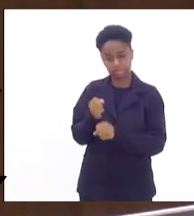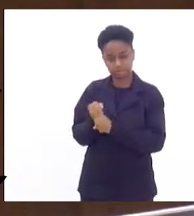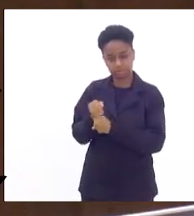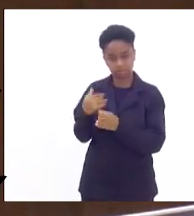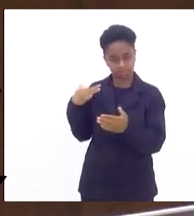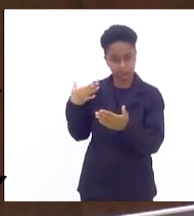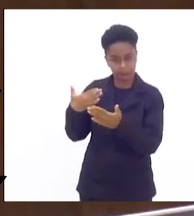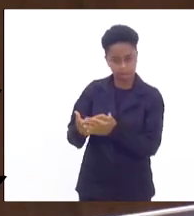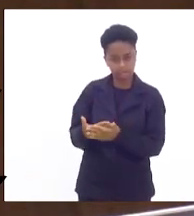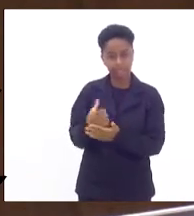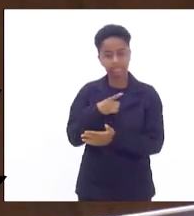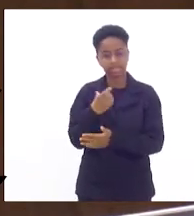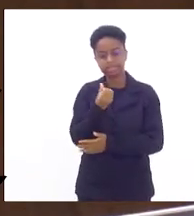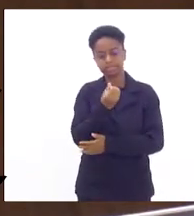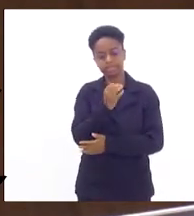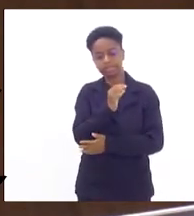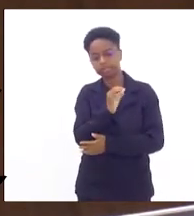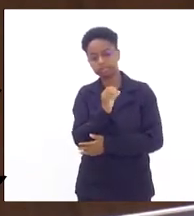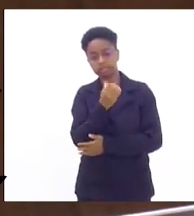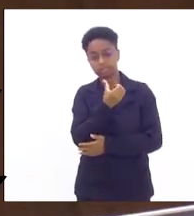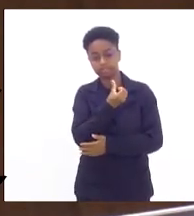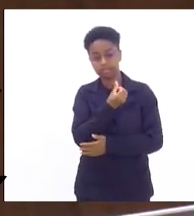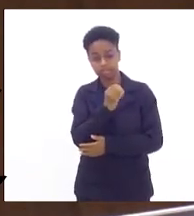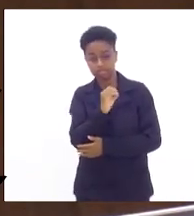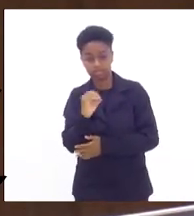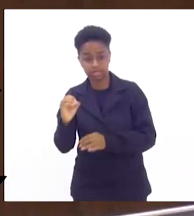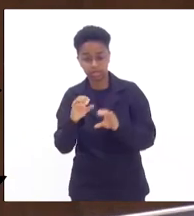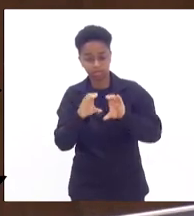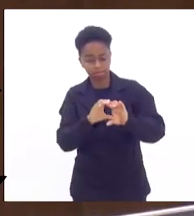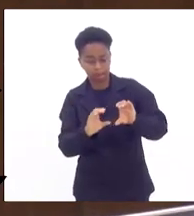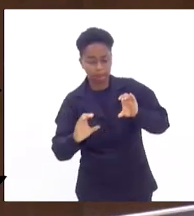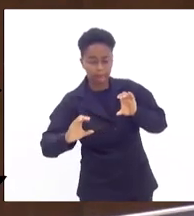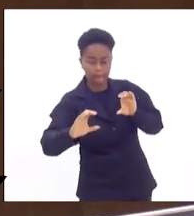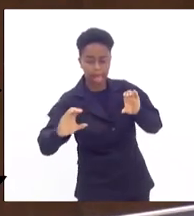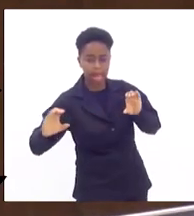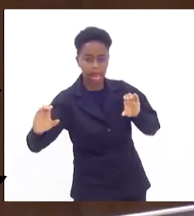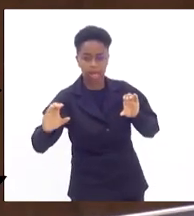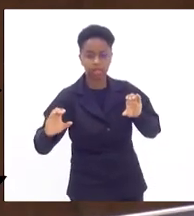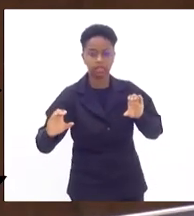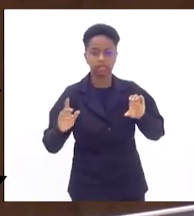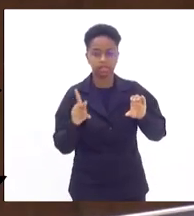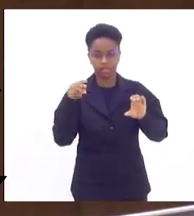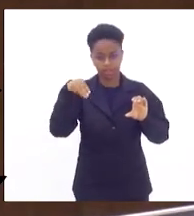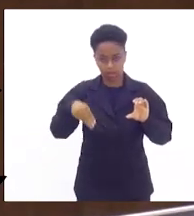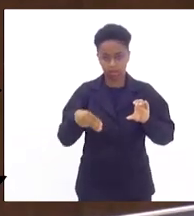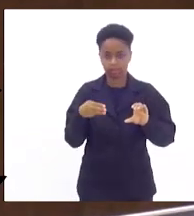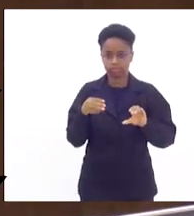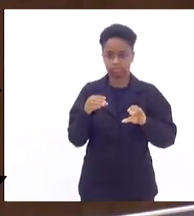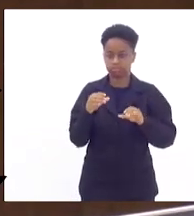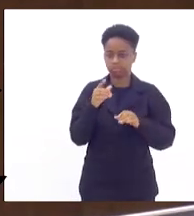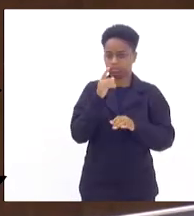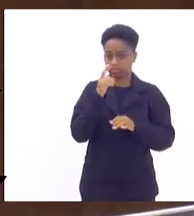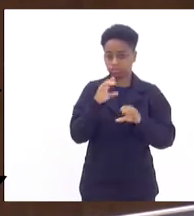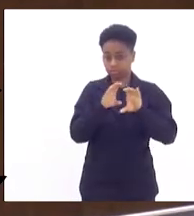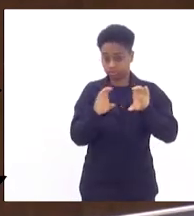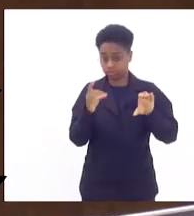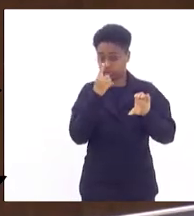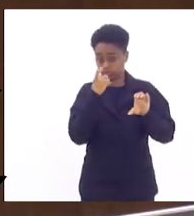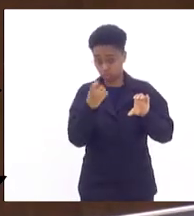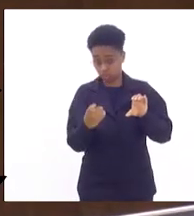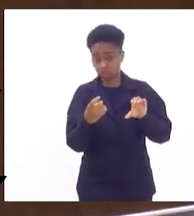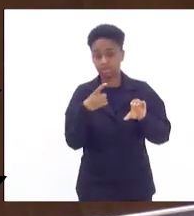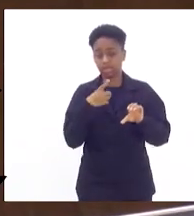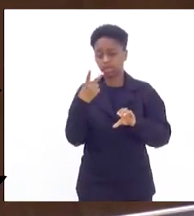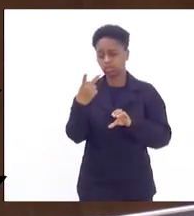de 600 quilômetros de rede de esgoto, fez 2 estações de tratamento de esgoto, que são as estações de tratamento de esgoto